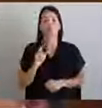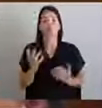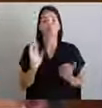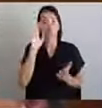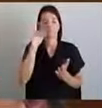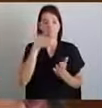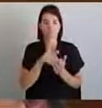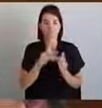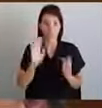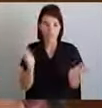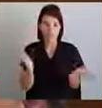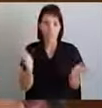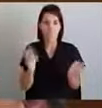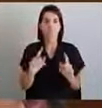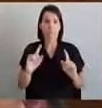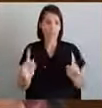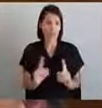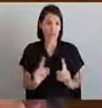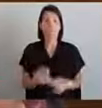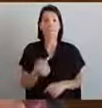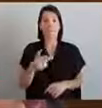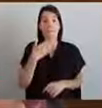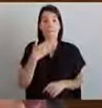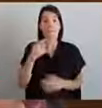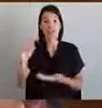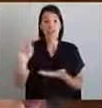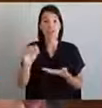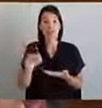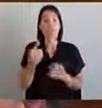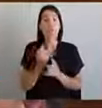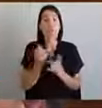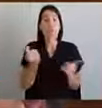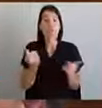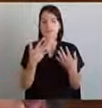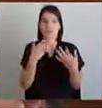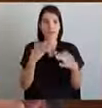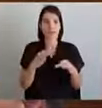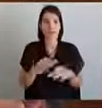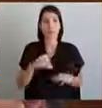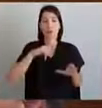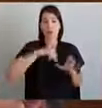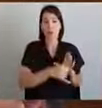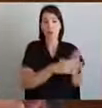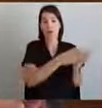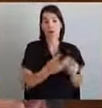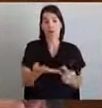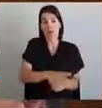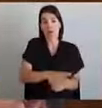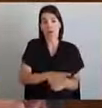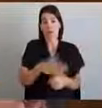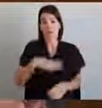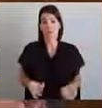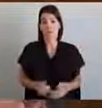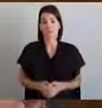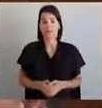razão da contratação para este empréstimo parece-nos muito simples. Tapar uma cratera de 31 milhões de euros. As perguntas